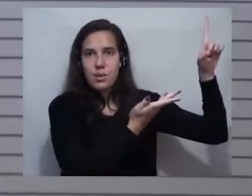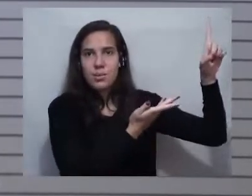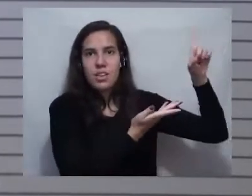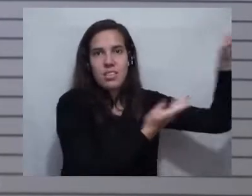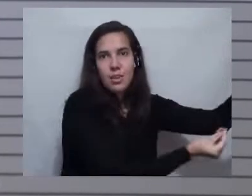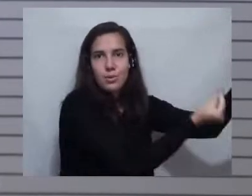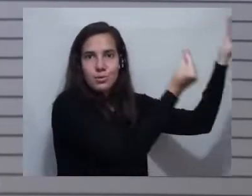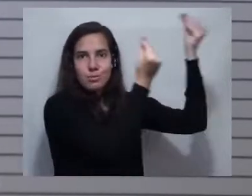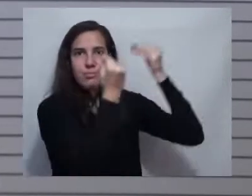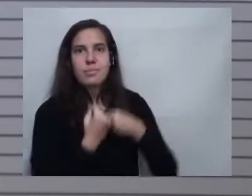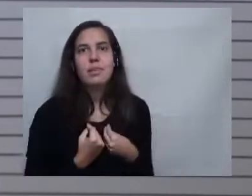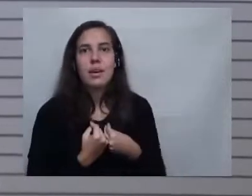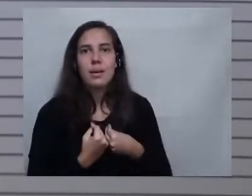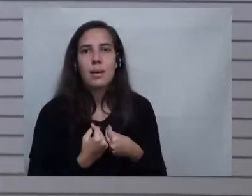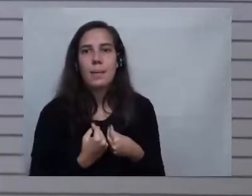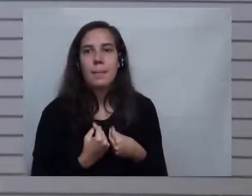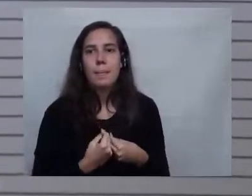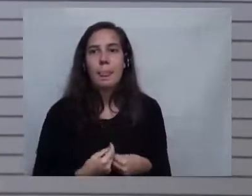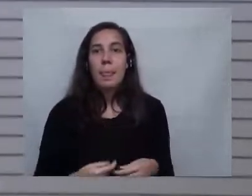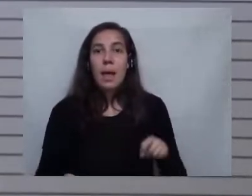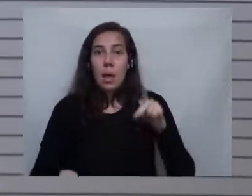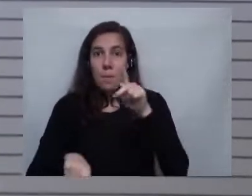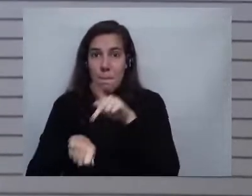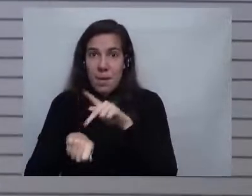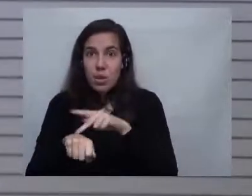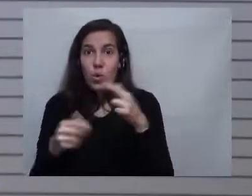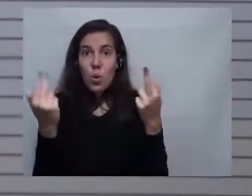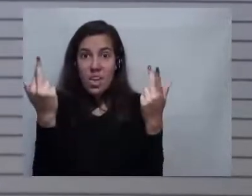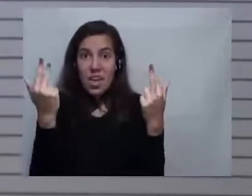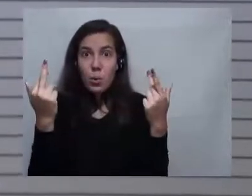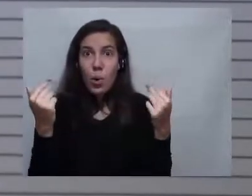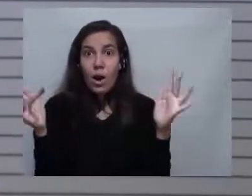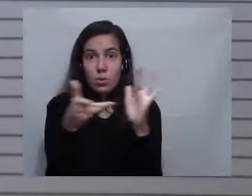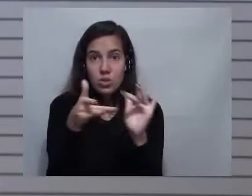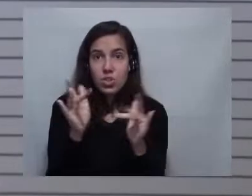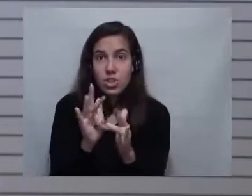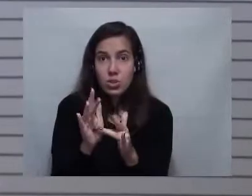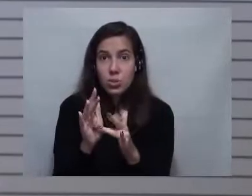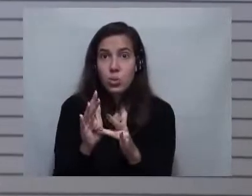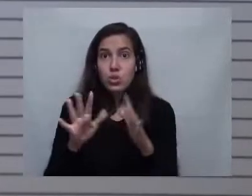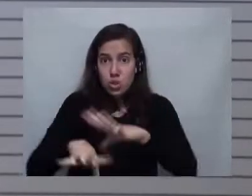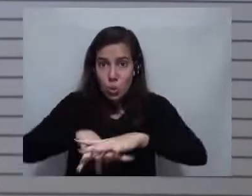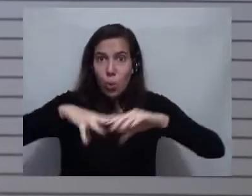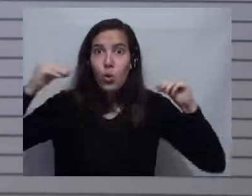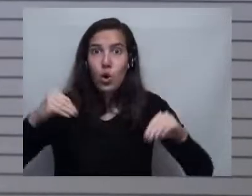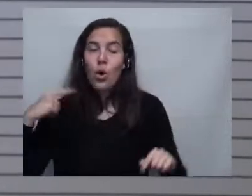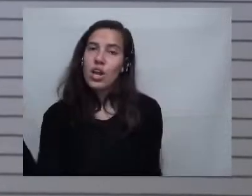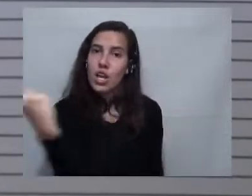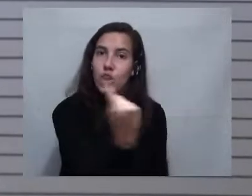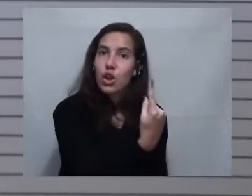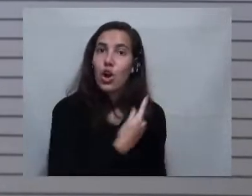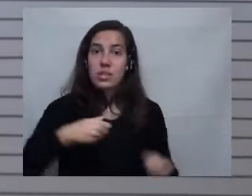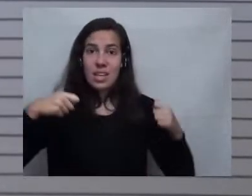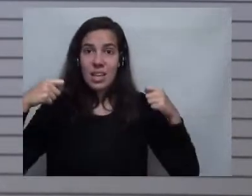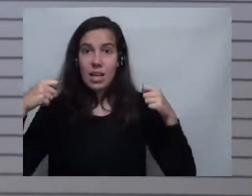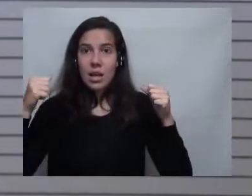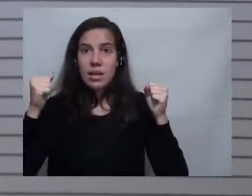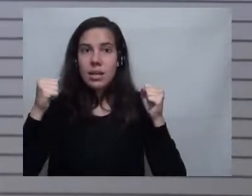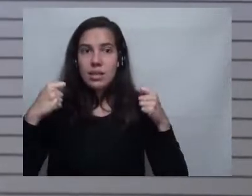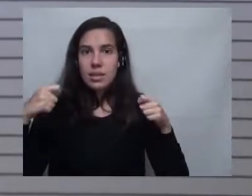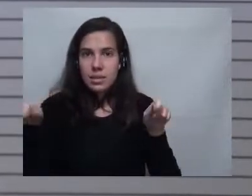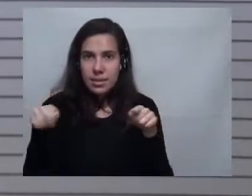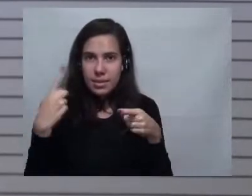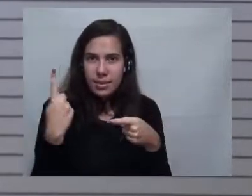o Pedro falou como Jesus eu e você podemos falar como Jesus pregar e curar